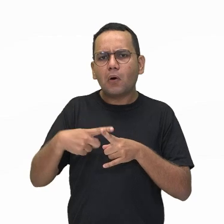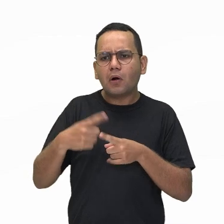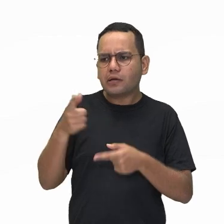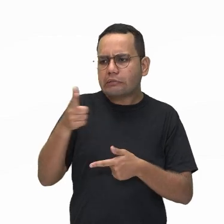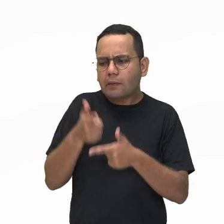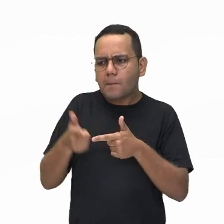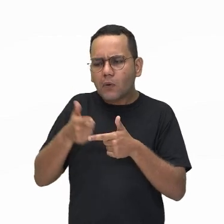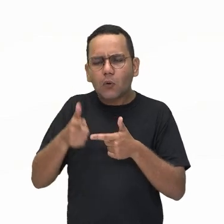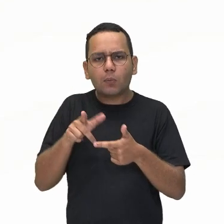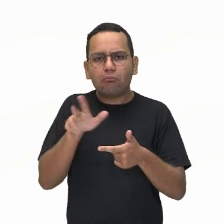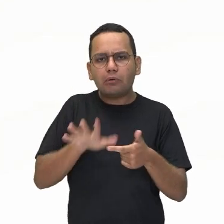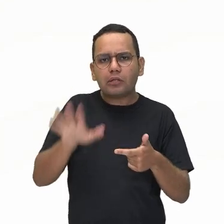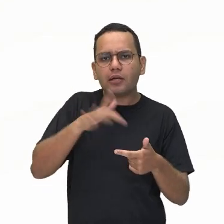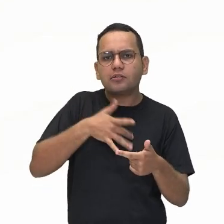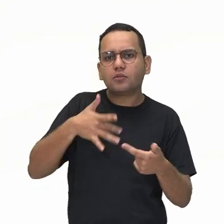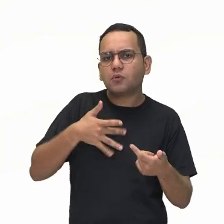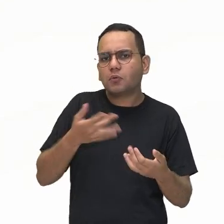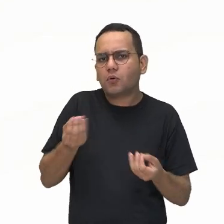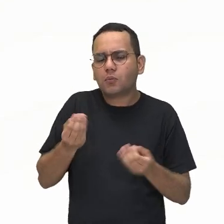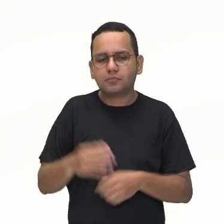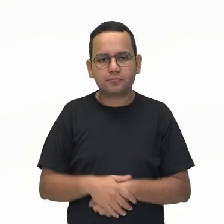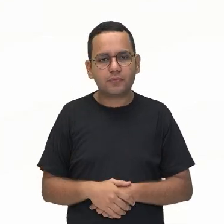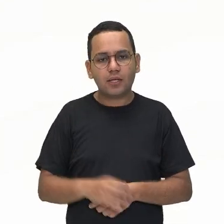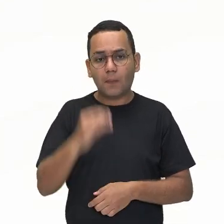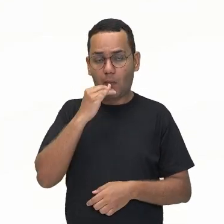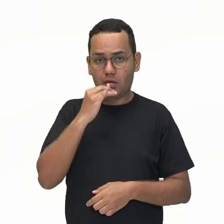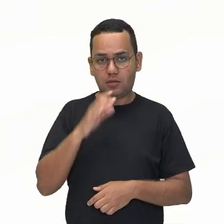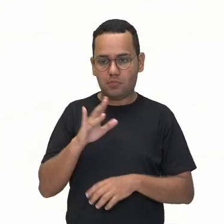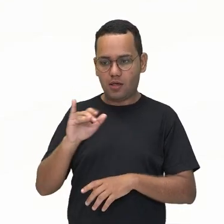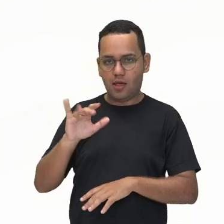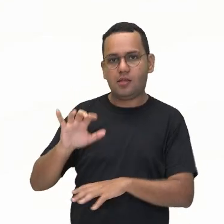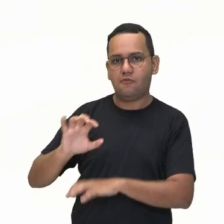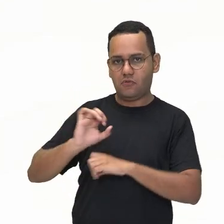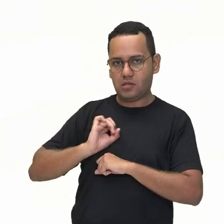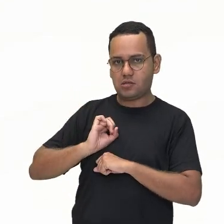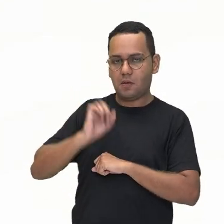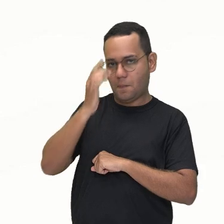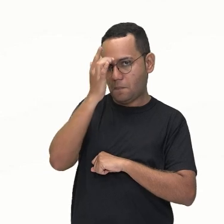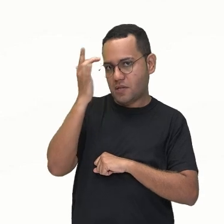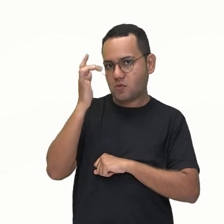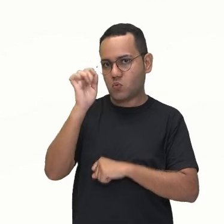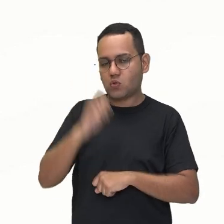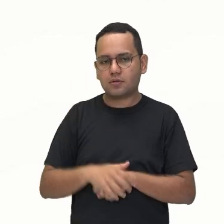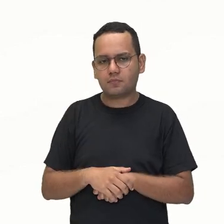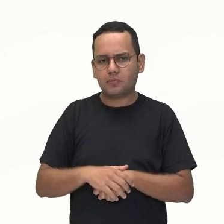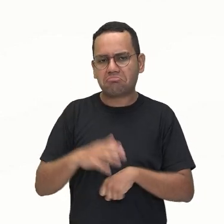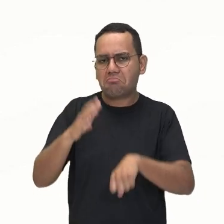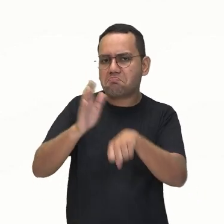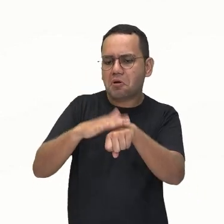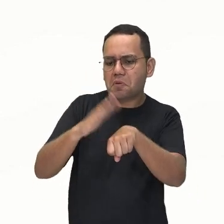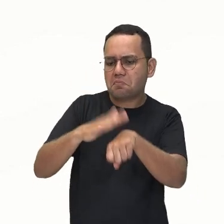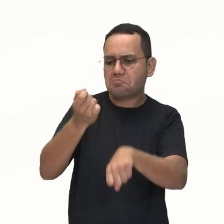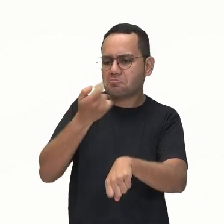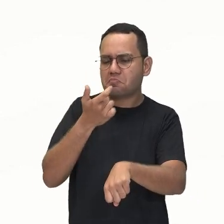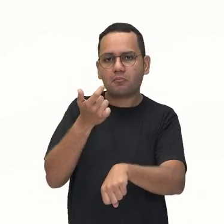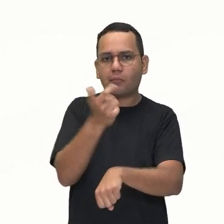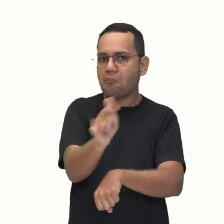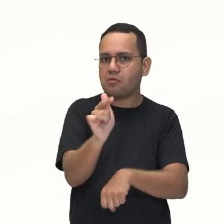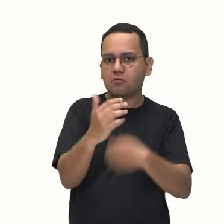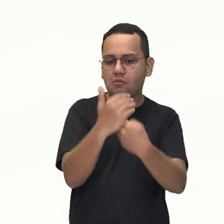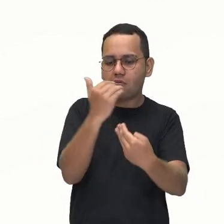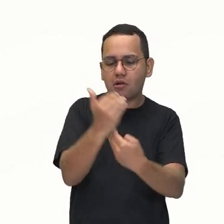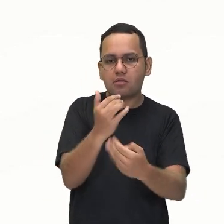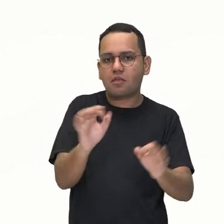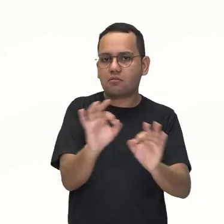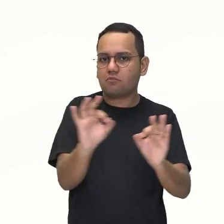uma infecção, né? E aí a pessoa vai e se automedica. O que vai acontecer?